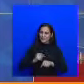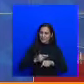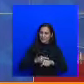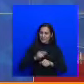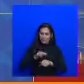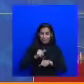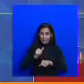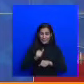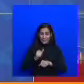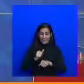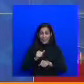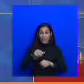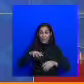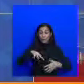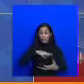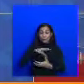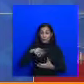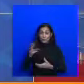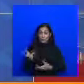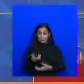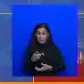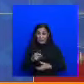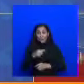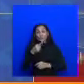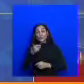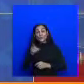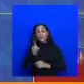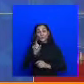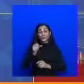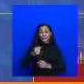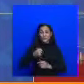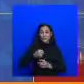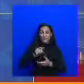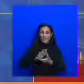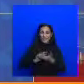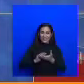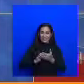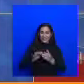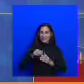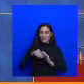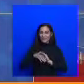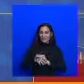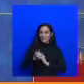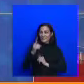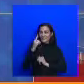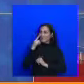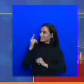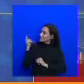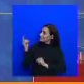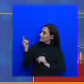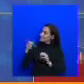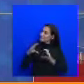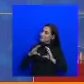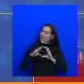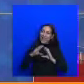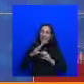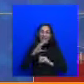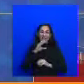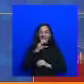ser agora, vamos chamar. Na velocidade do globo, o 20º e último número da Lotomania. Bola